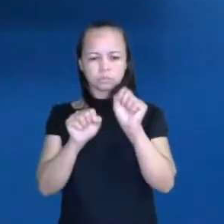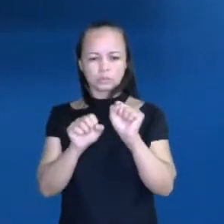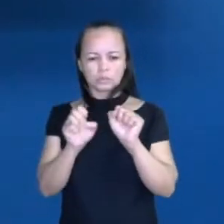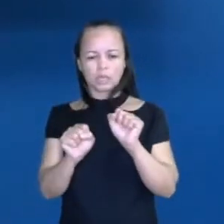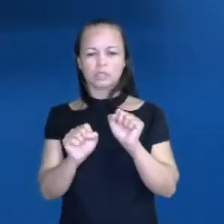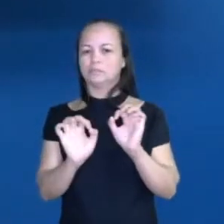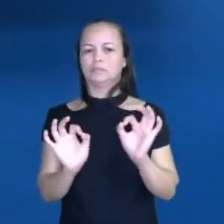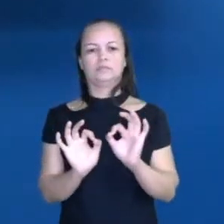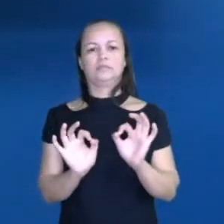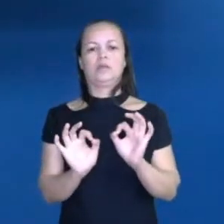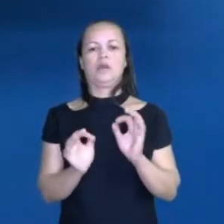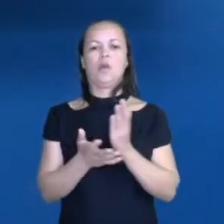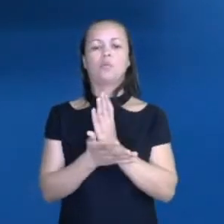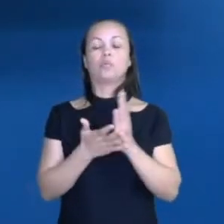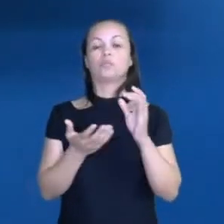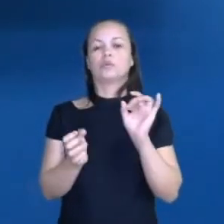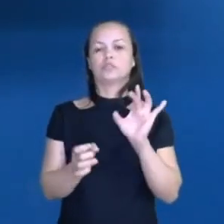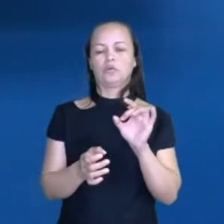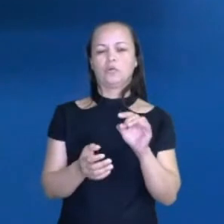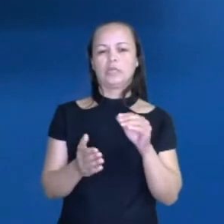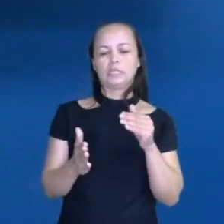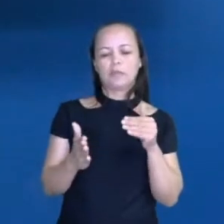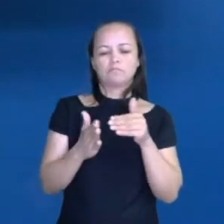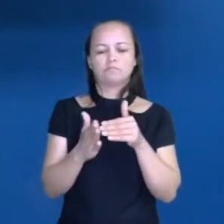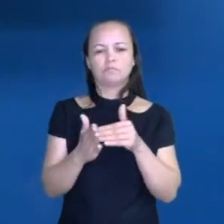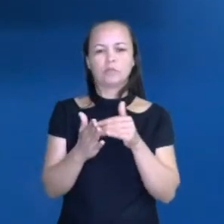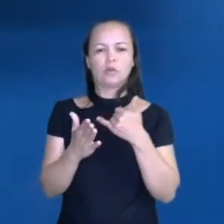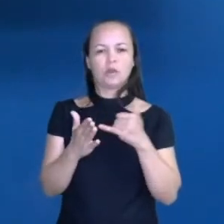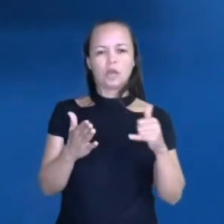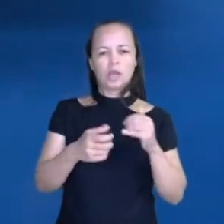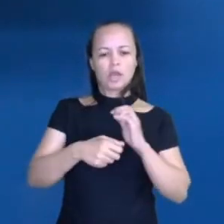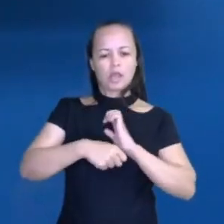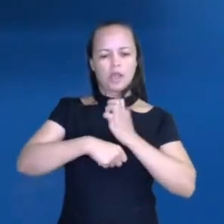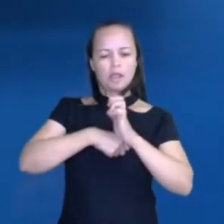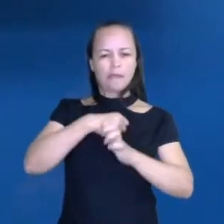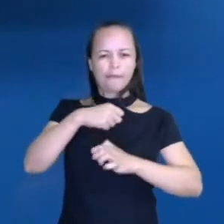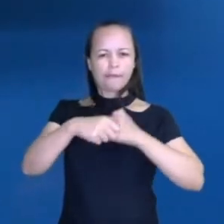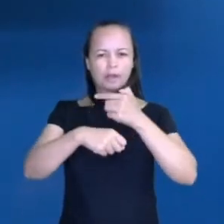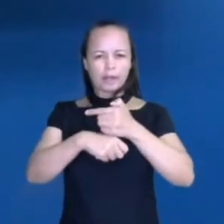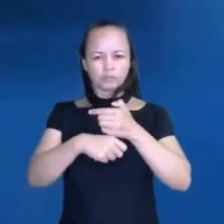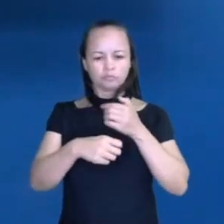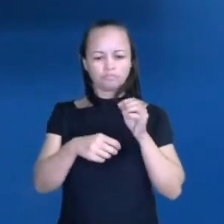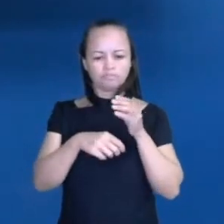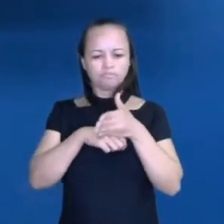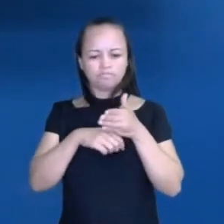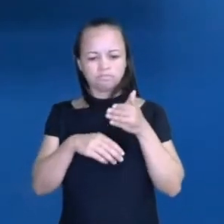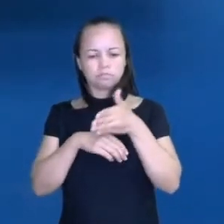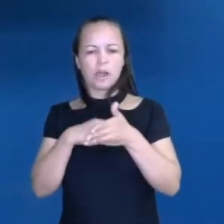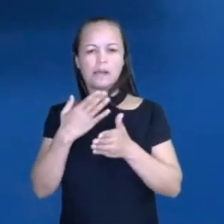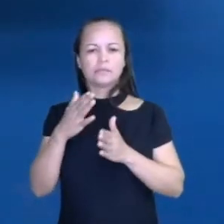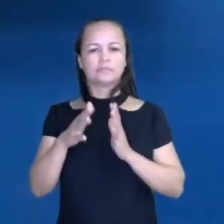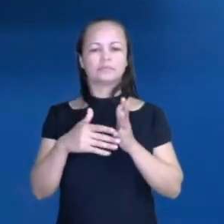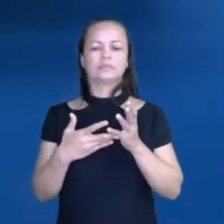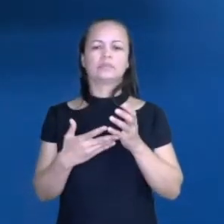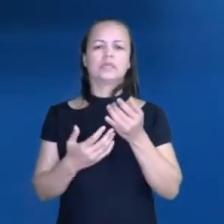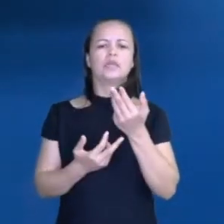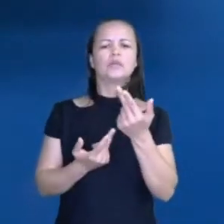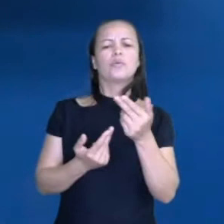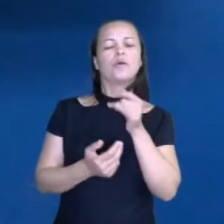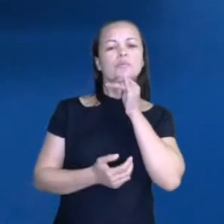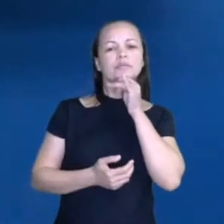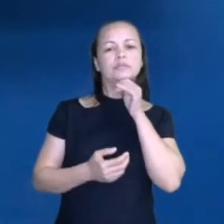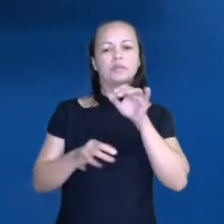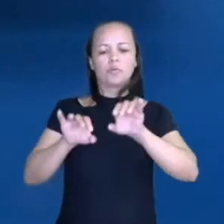queimou tá então interrompeu a passagem dos elétrons é para Tucano Volta para nós ir do cano feito cano